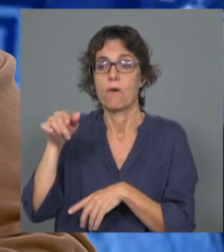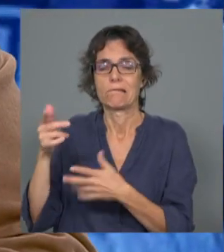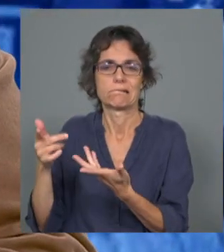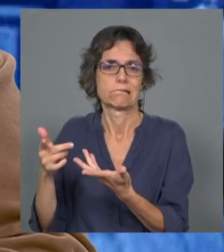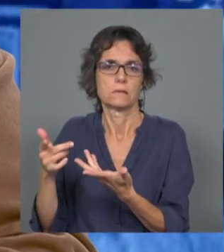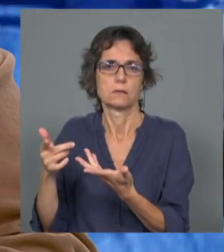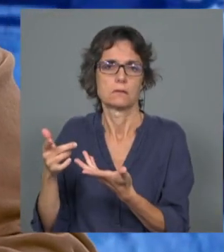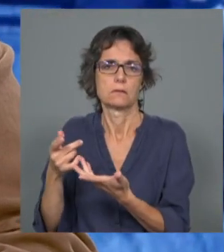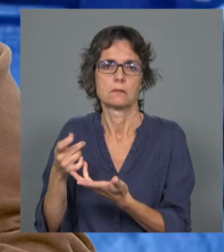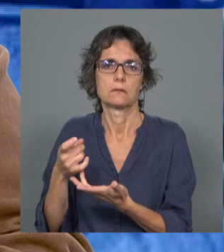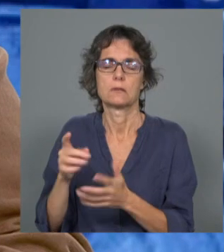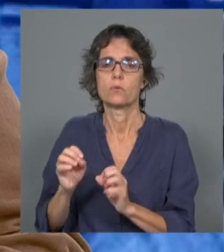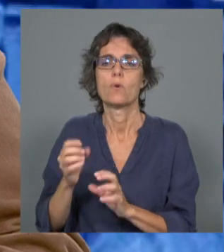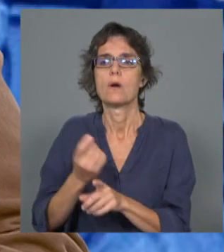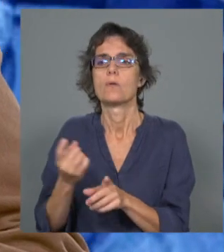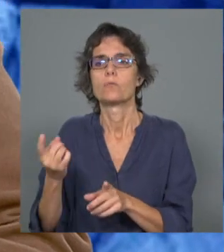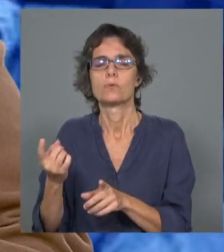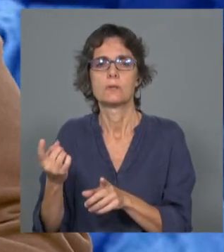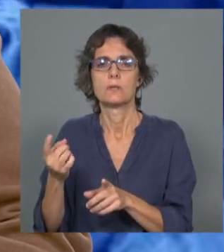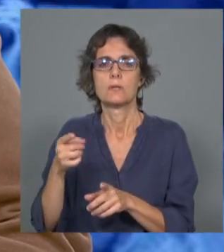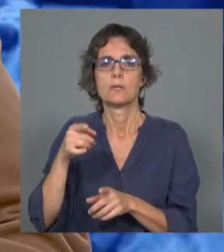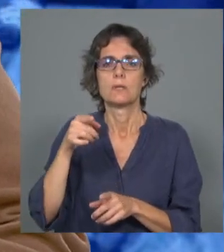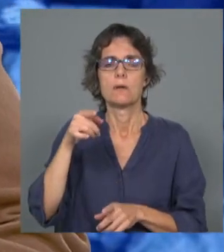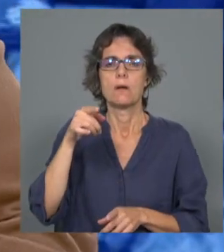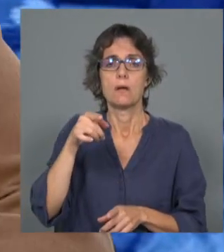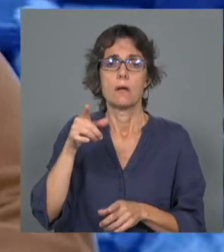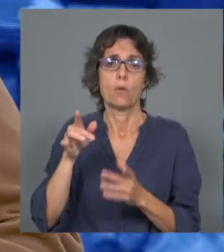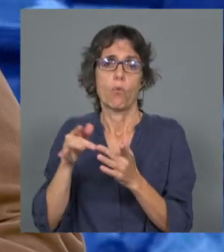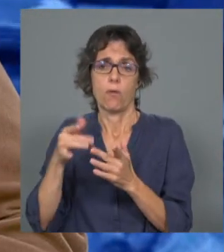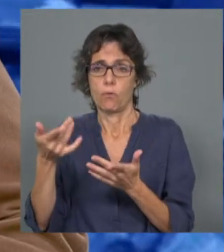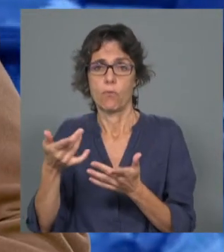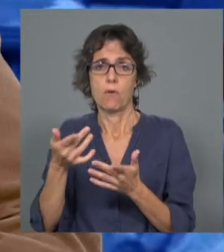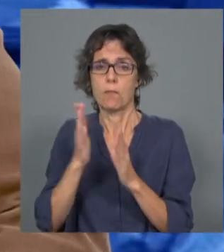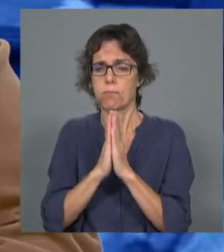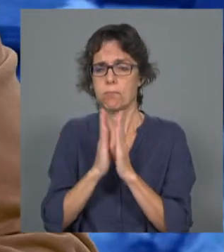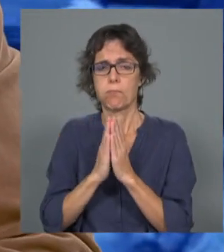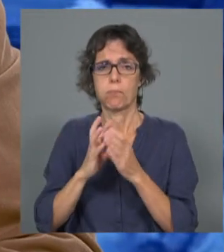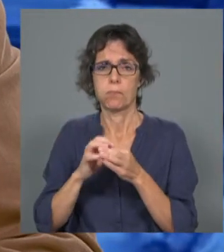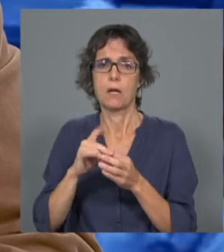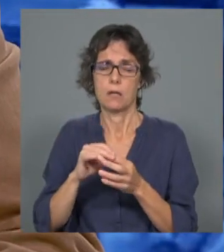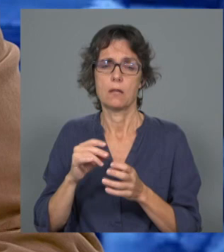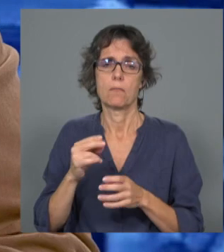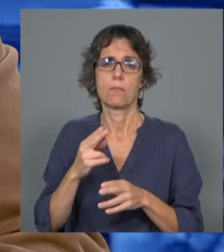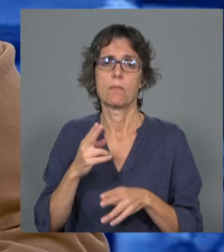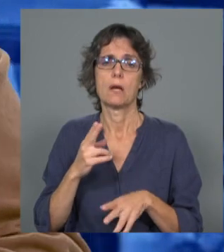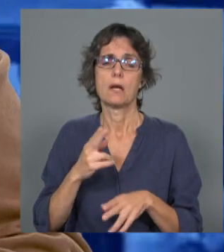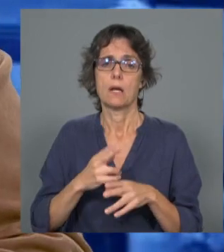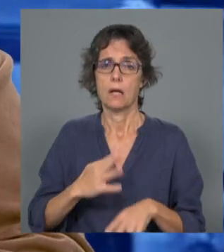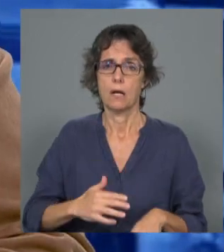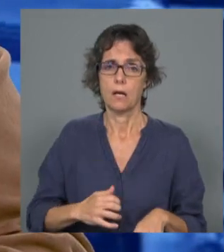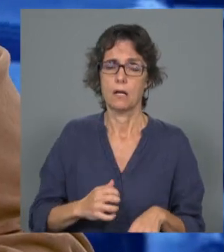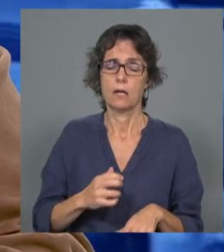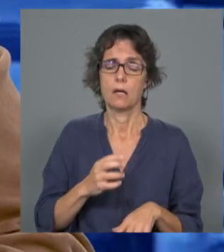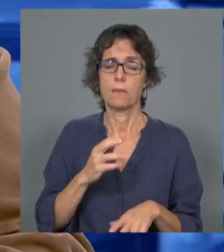têm sido entregues os apoios e também os contactos com a Igreja grega católica e mesmo a amizade